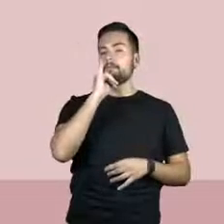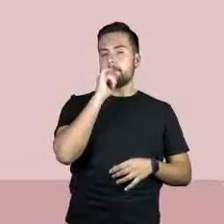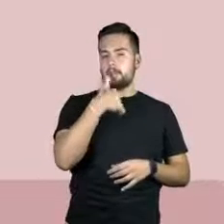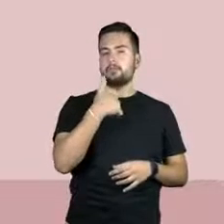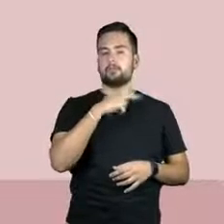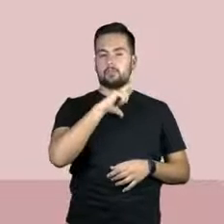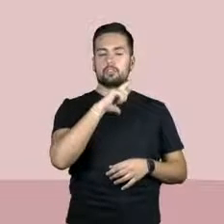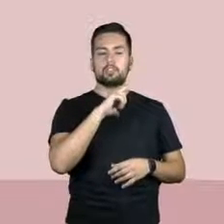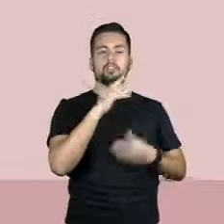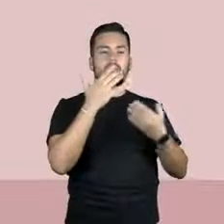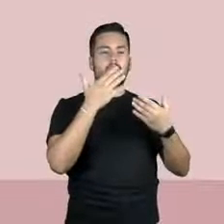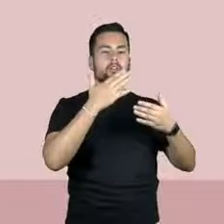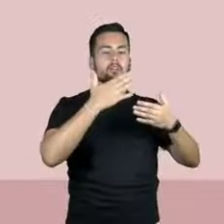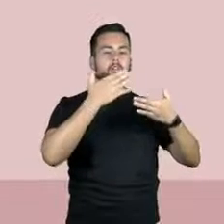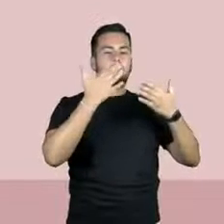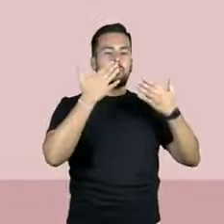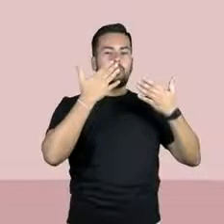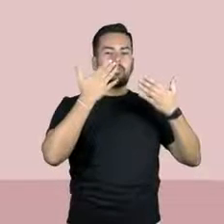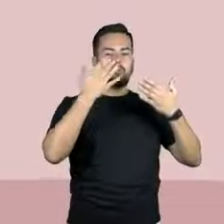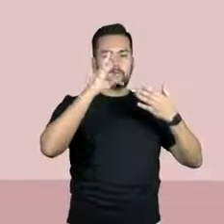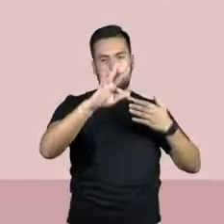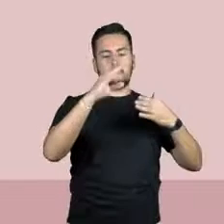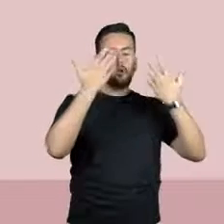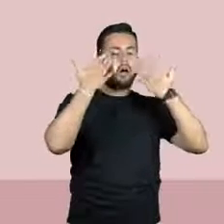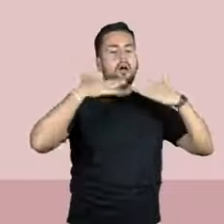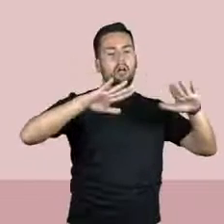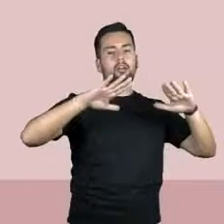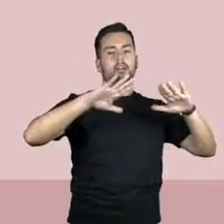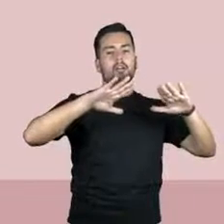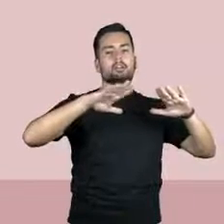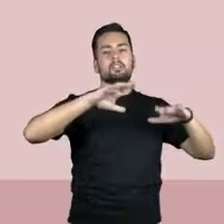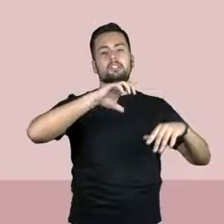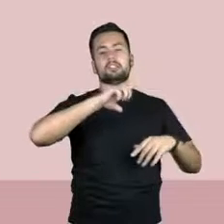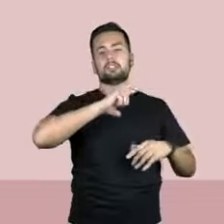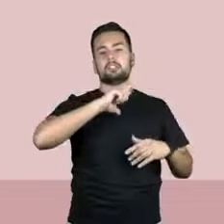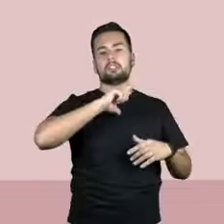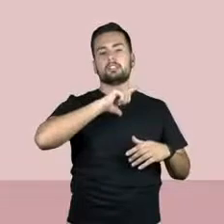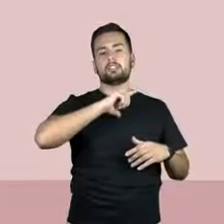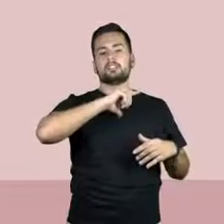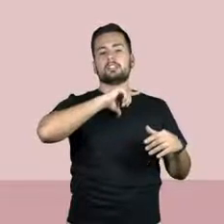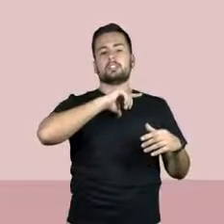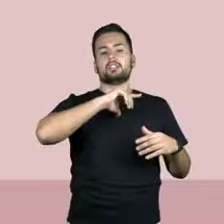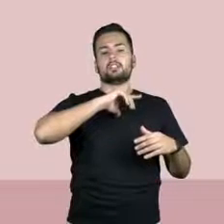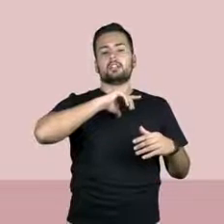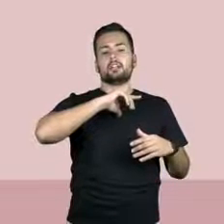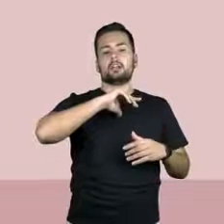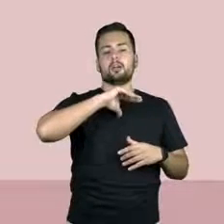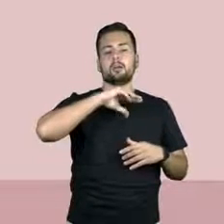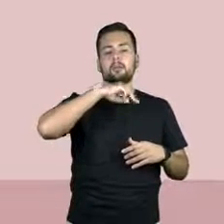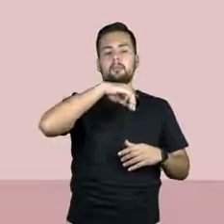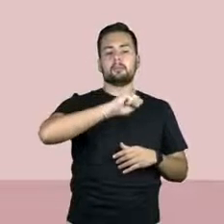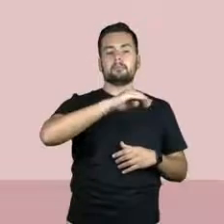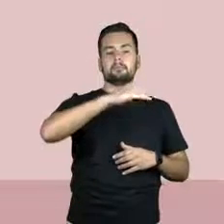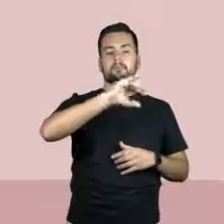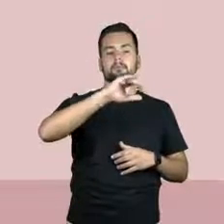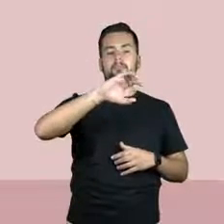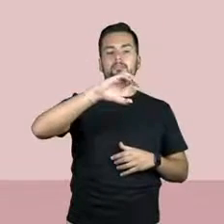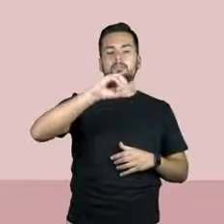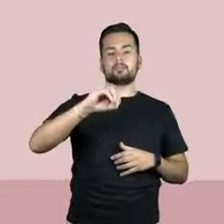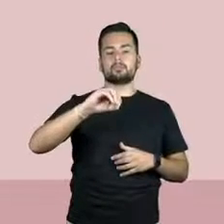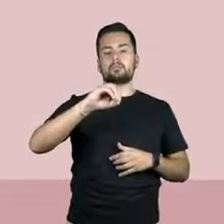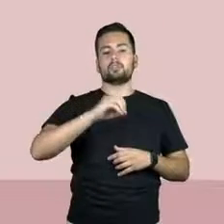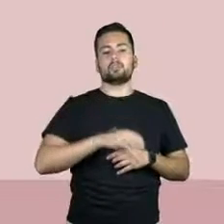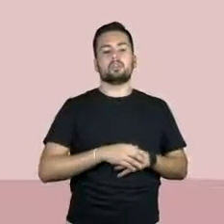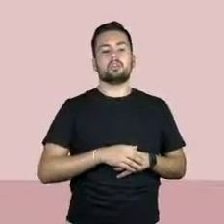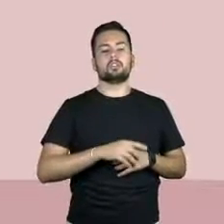talude natural, acompanhando aqui na tela, e nesse talude natural eu vou ter esse maciço representado com essa rachura em azul e